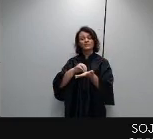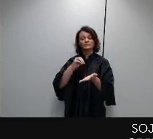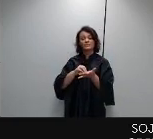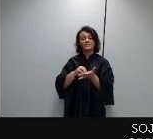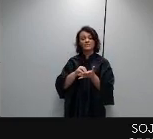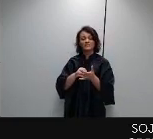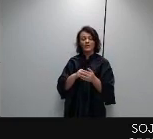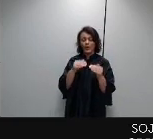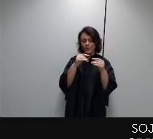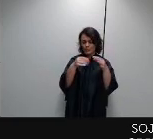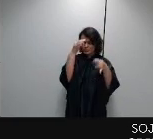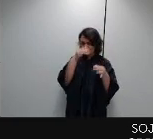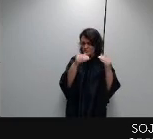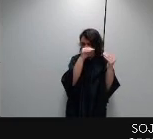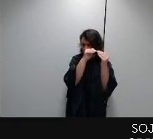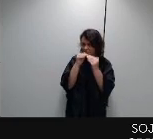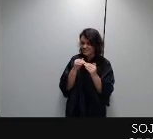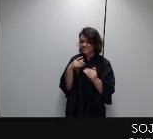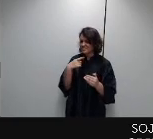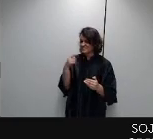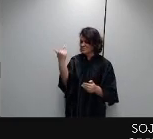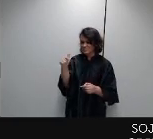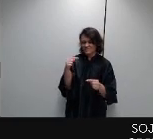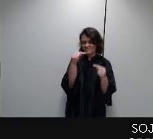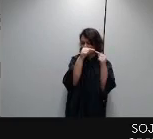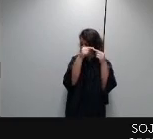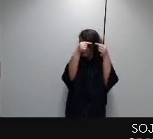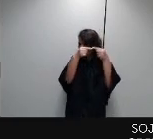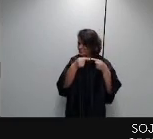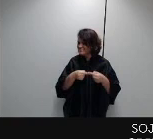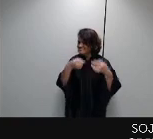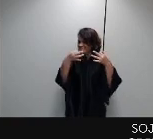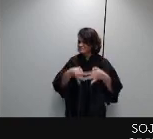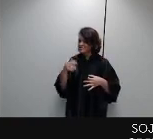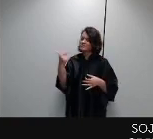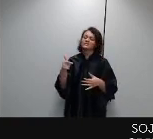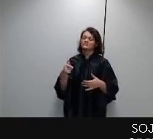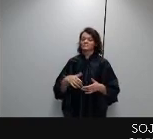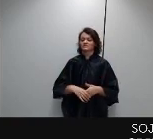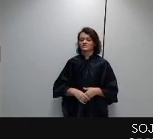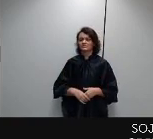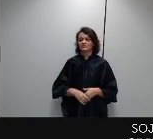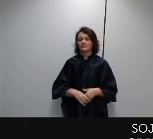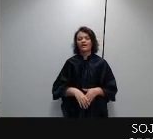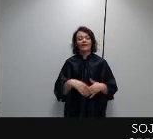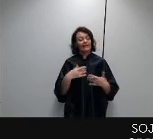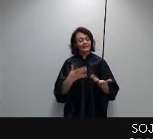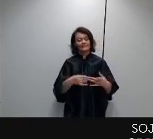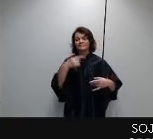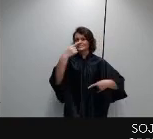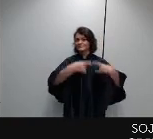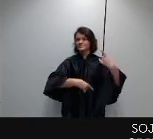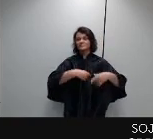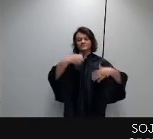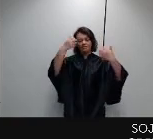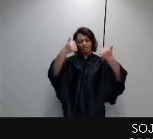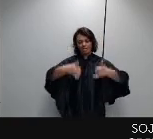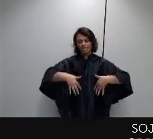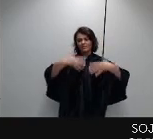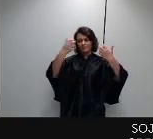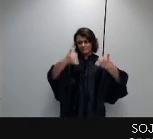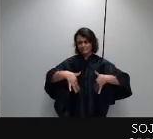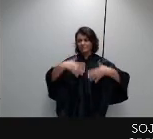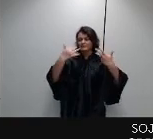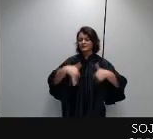profundidade que devia ter sido exercido por essa função fática não entendeu que eu encerramento no